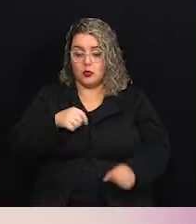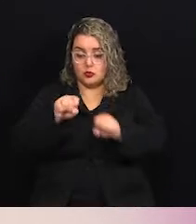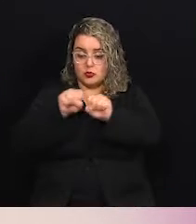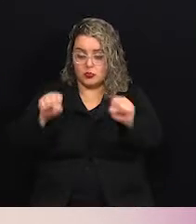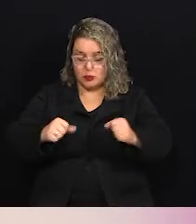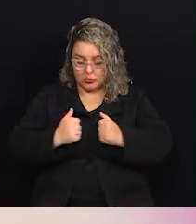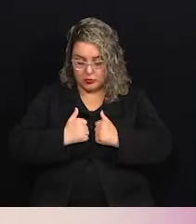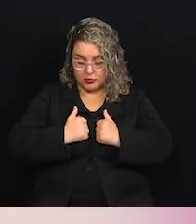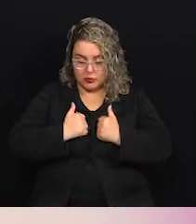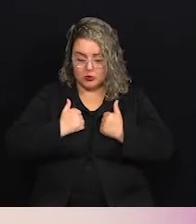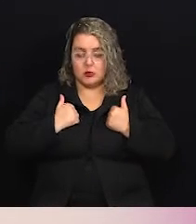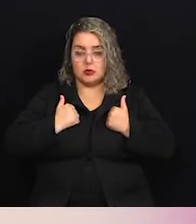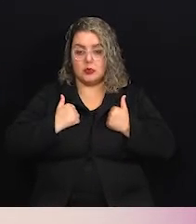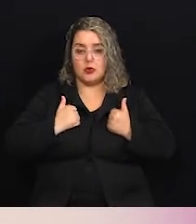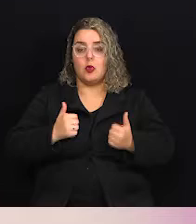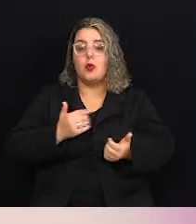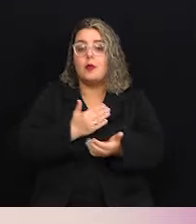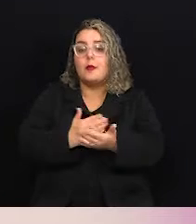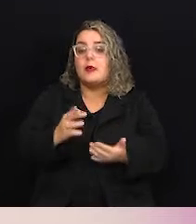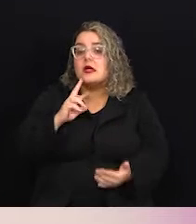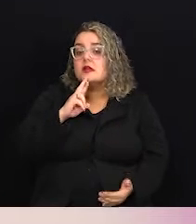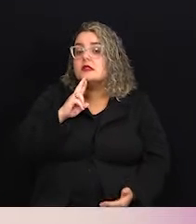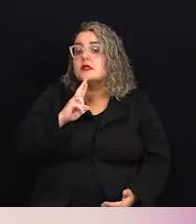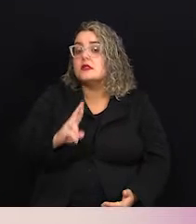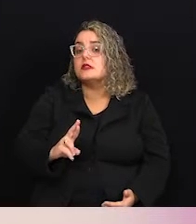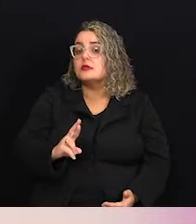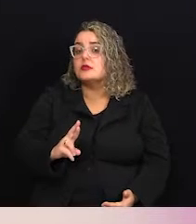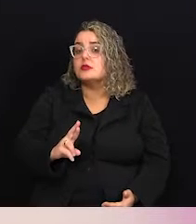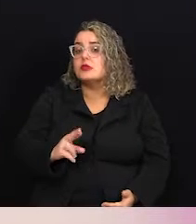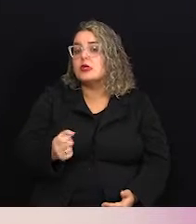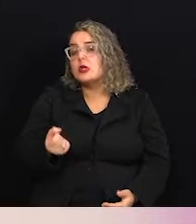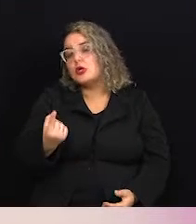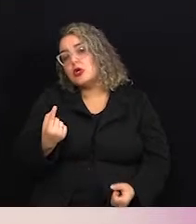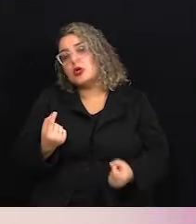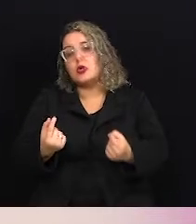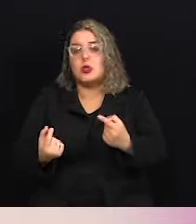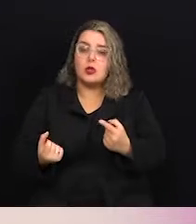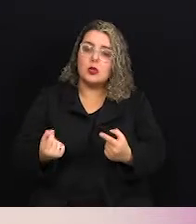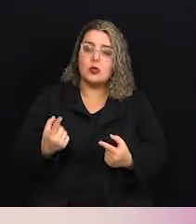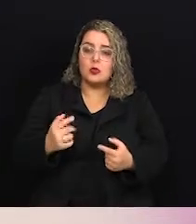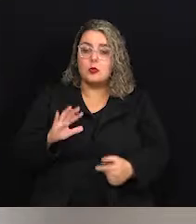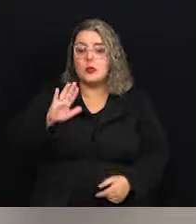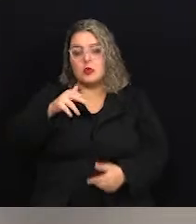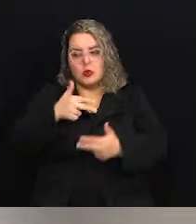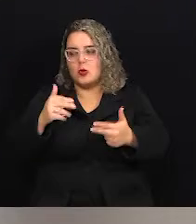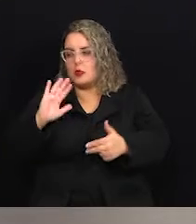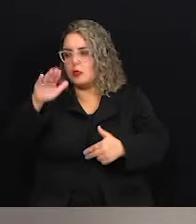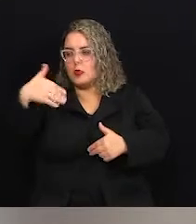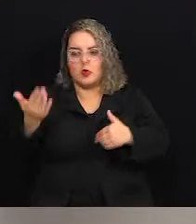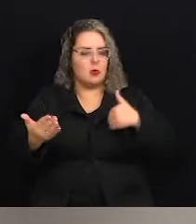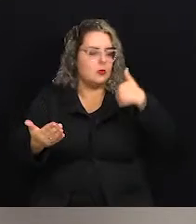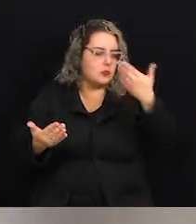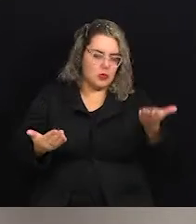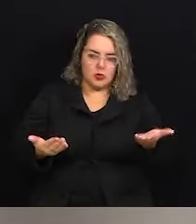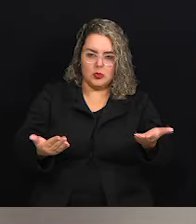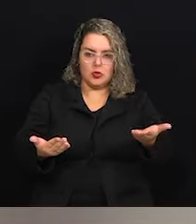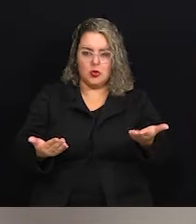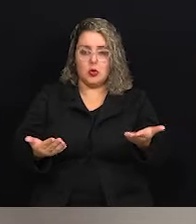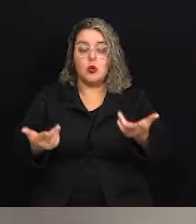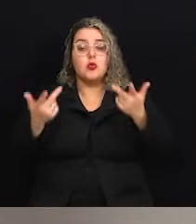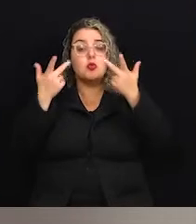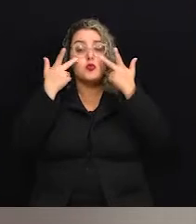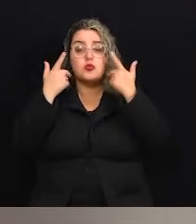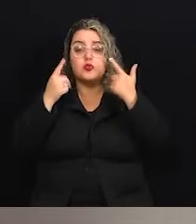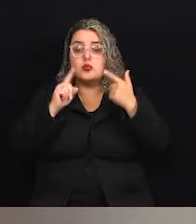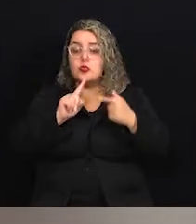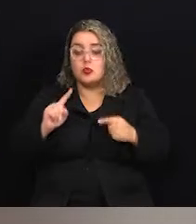sistema imunológico passa a responder contra alguns agentes externos, algumas substâncias que normalmente